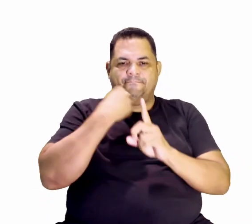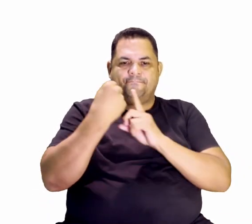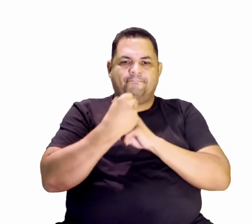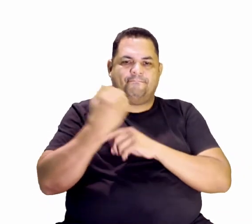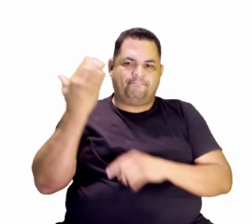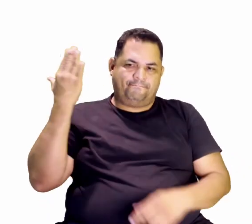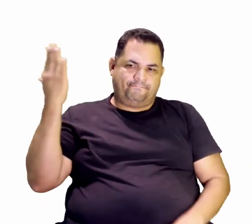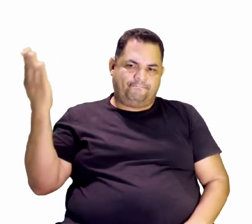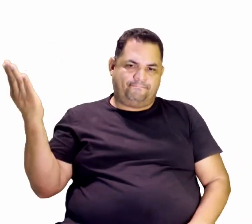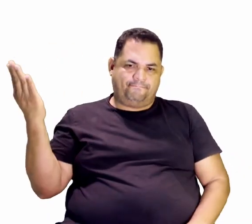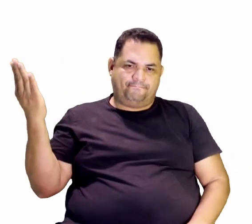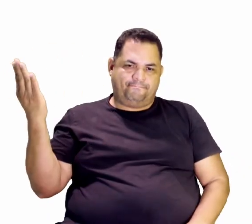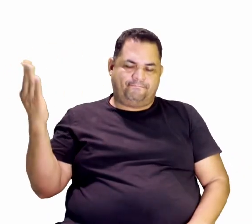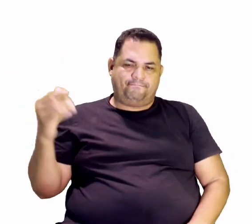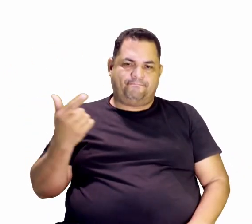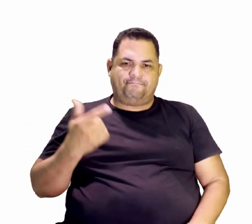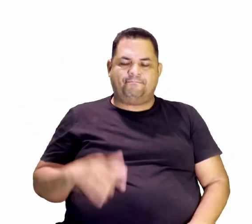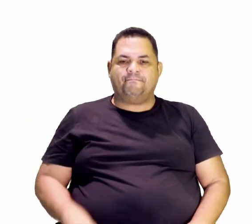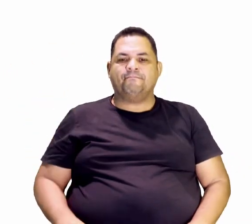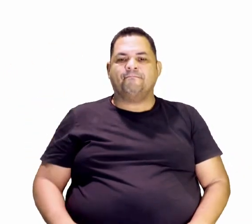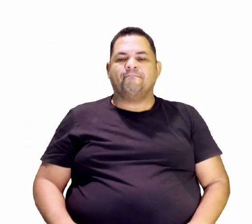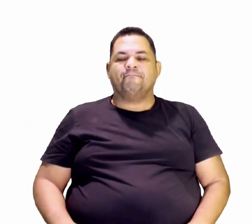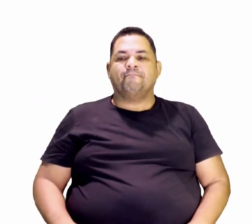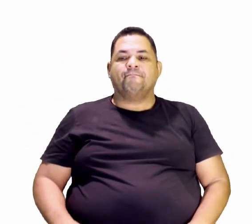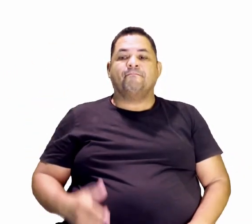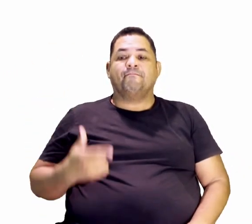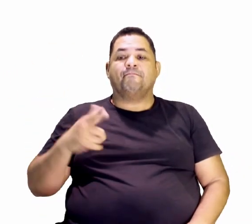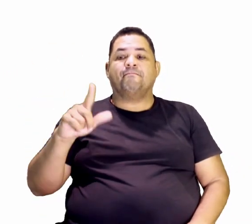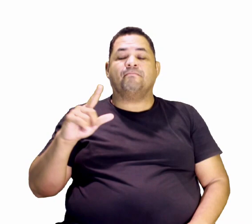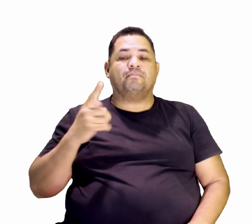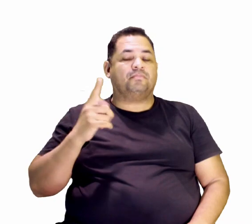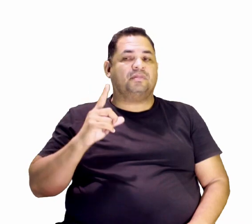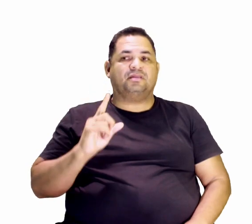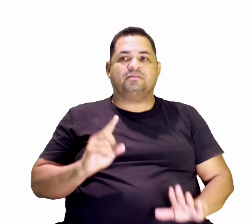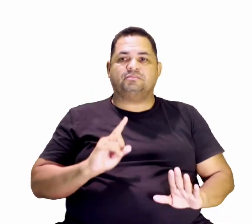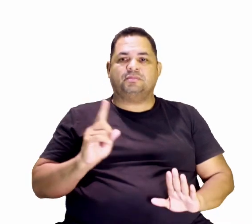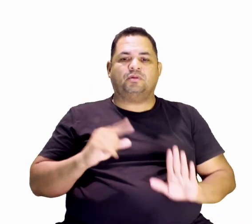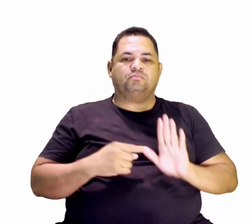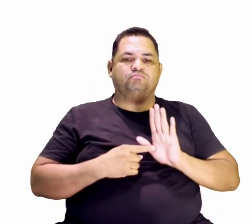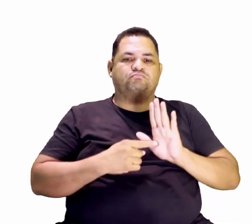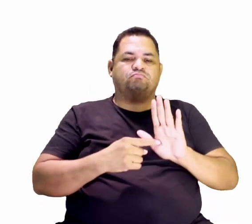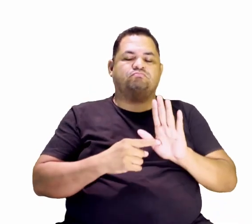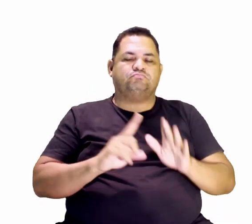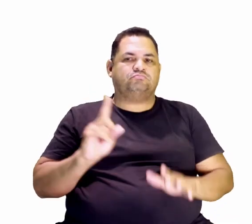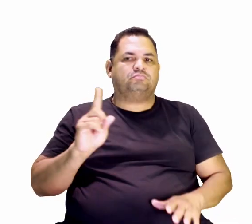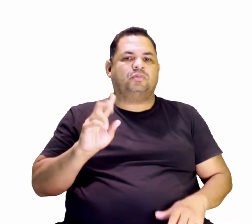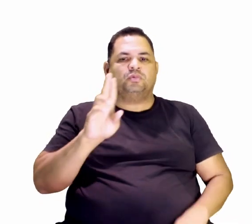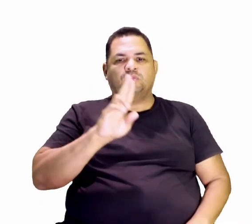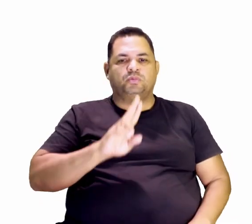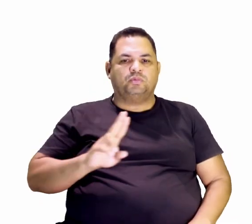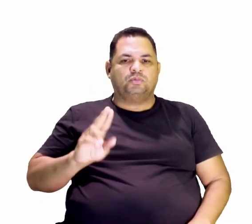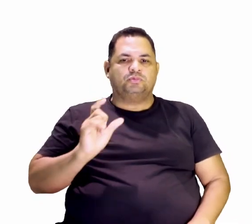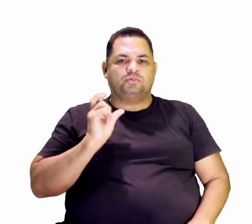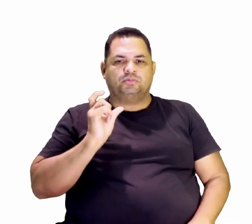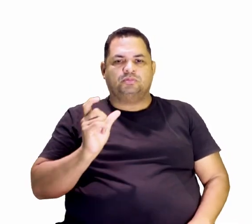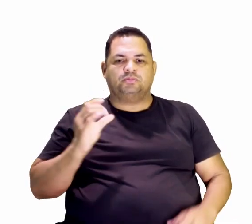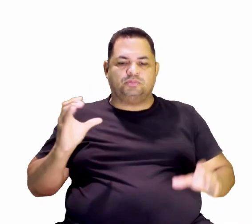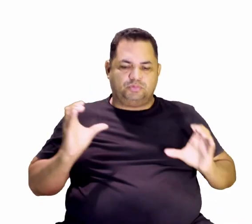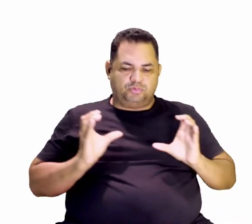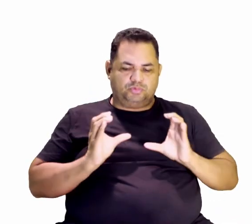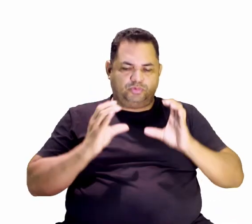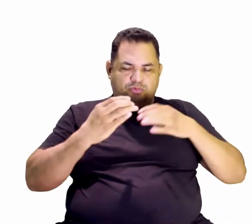certo? Então, os outros não trazem essa ideia aí, não se utilizam dessa expressão tribo